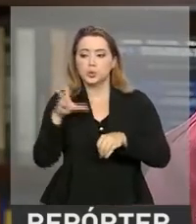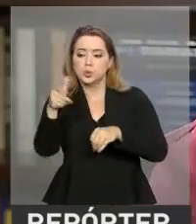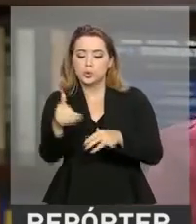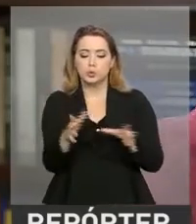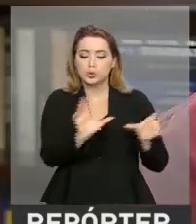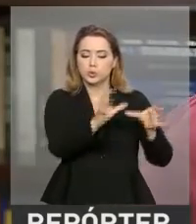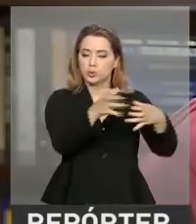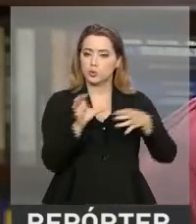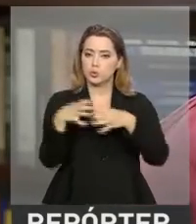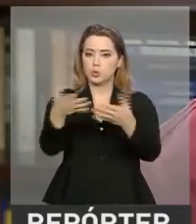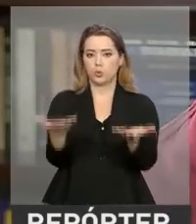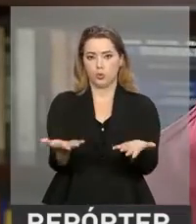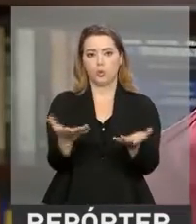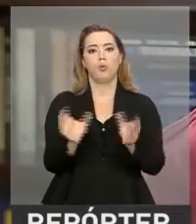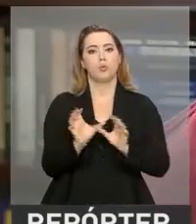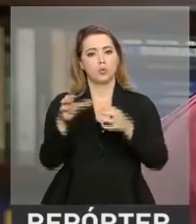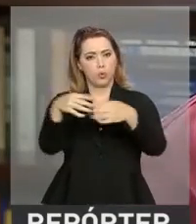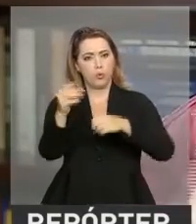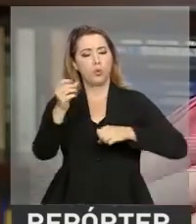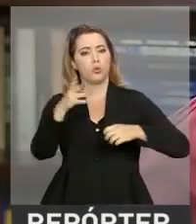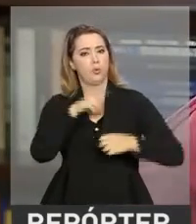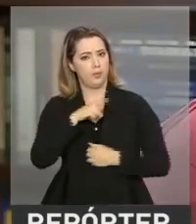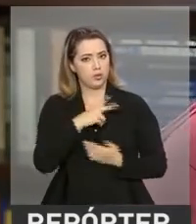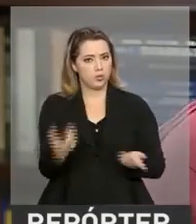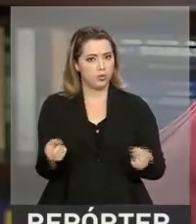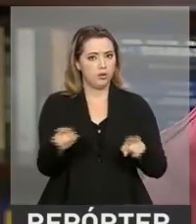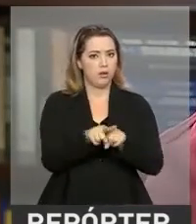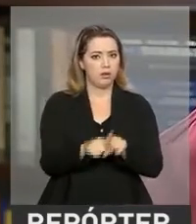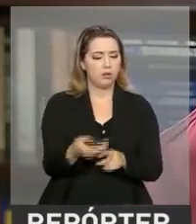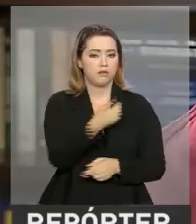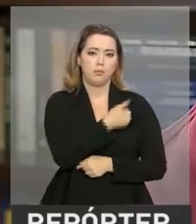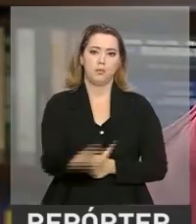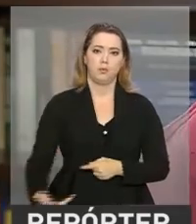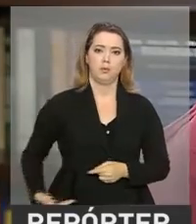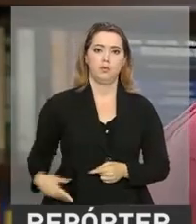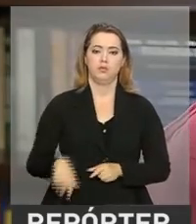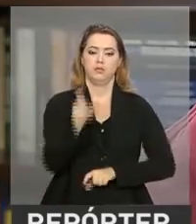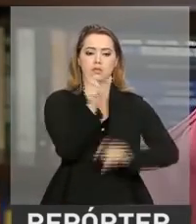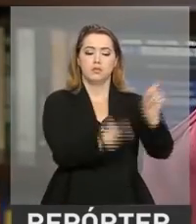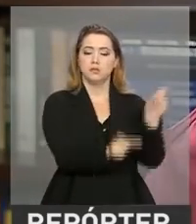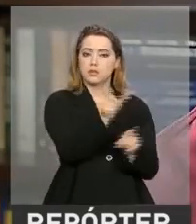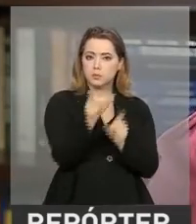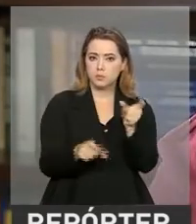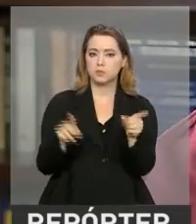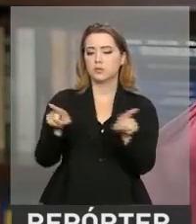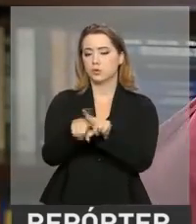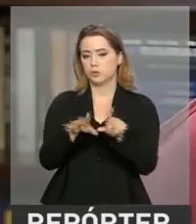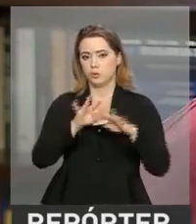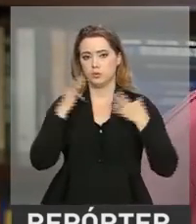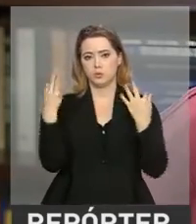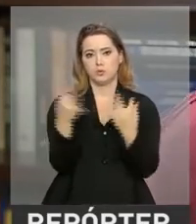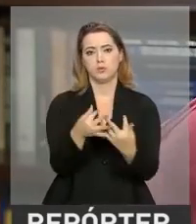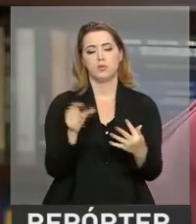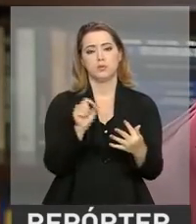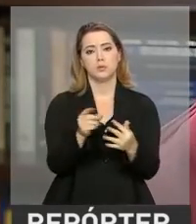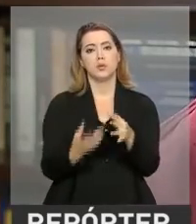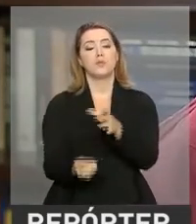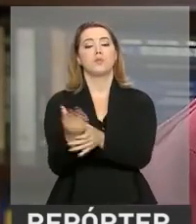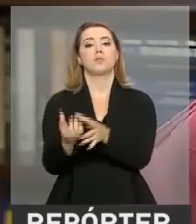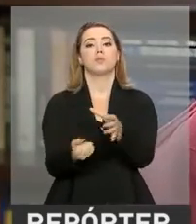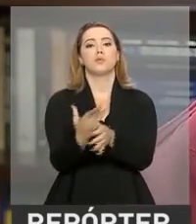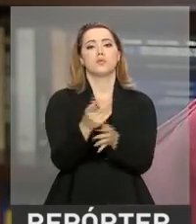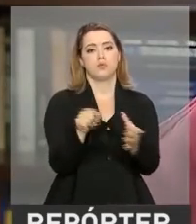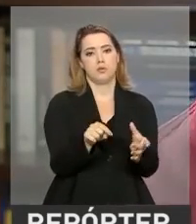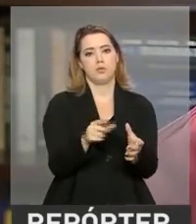para o setor privado, seja para o setor público e para as pessoas, para as famílias, porque você vai criando um